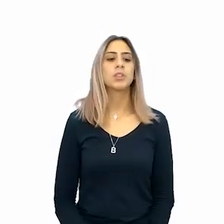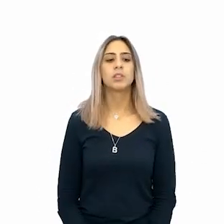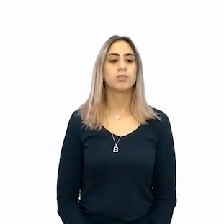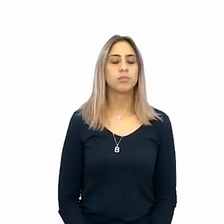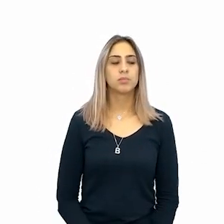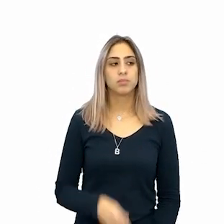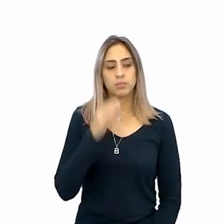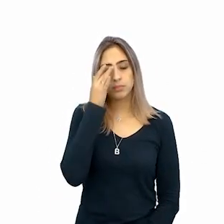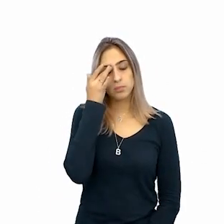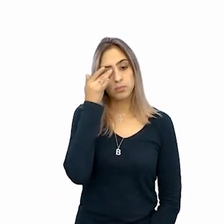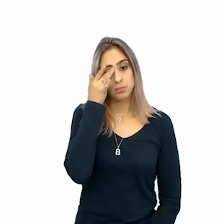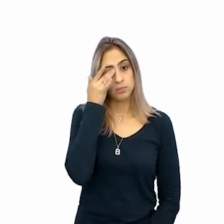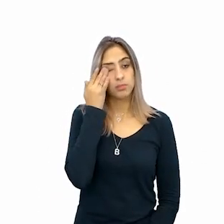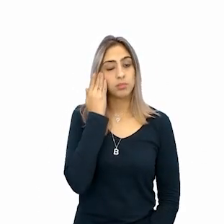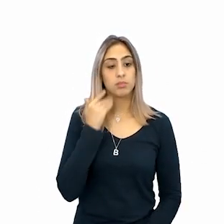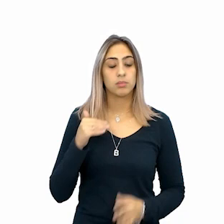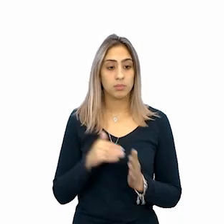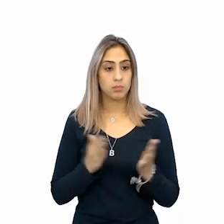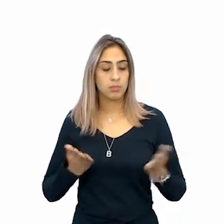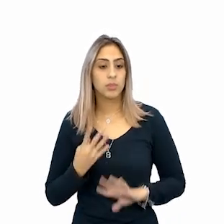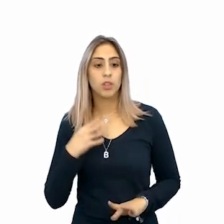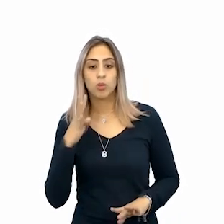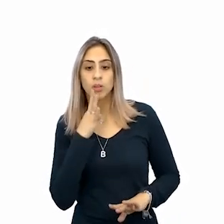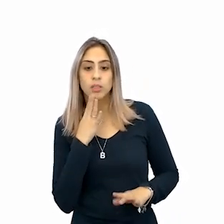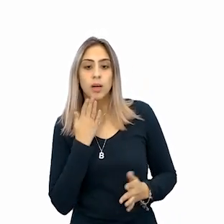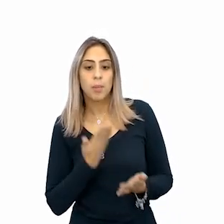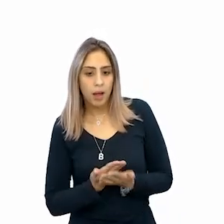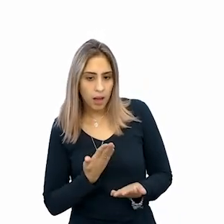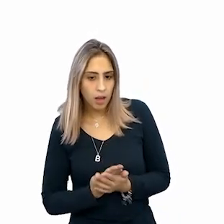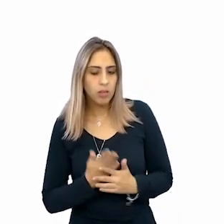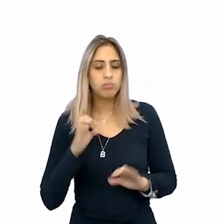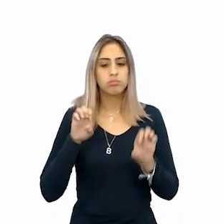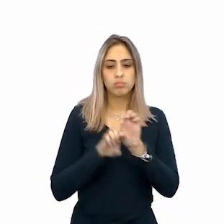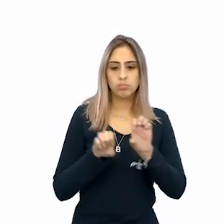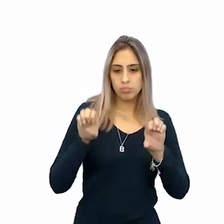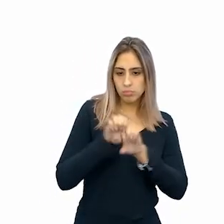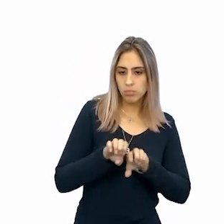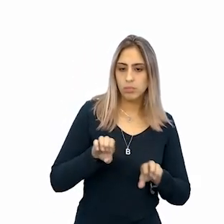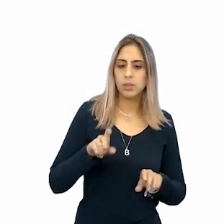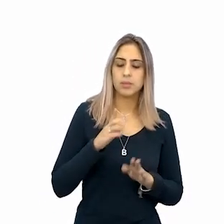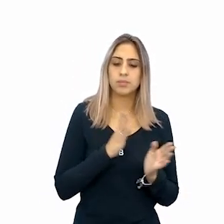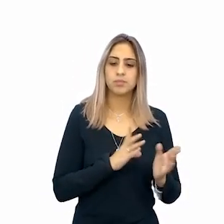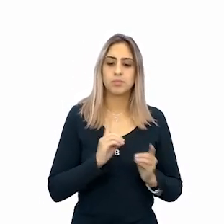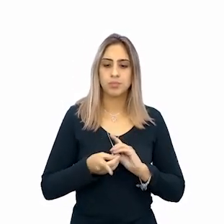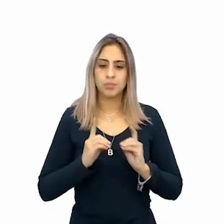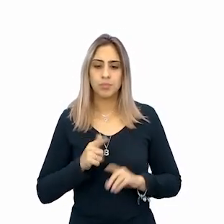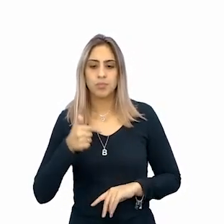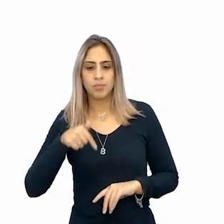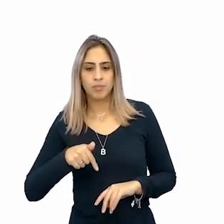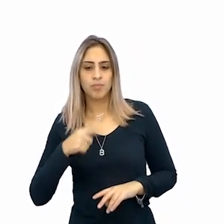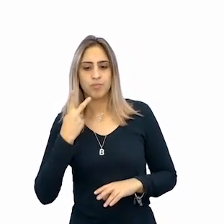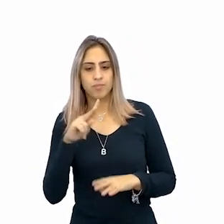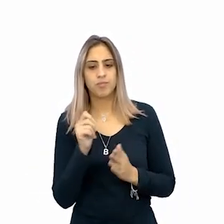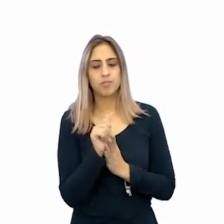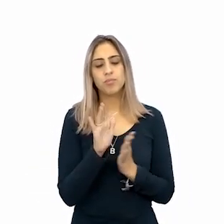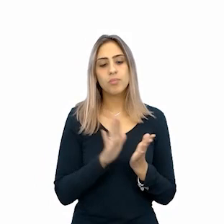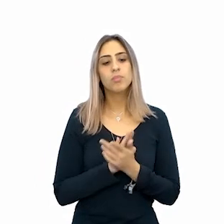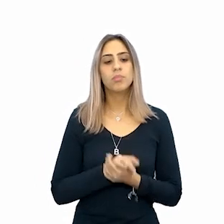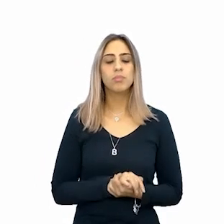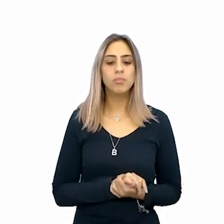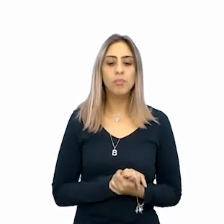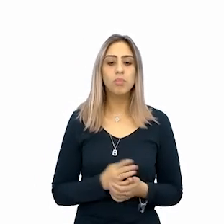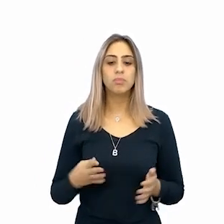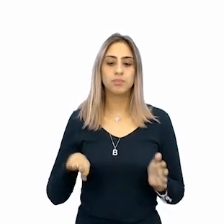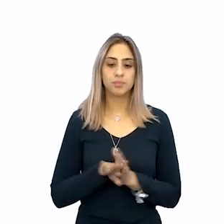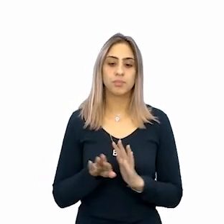até aqui, nós conhecemos as aulas que estruturam a sequência didática 7 e suas atividades. Chega